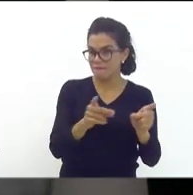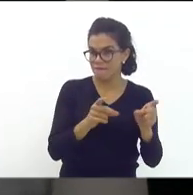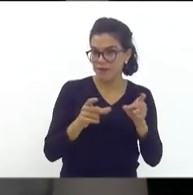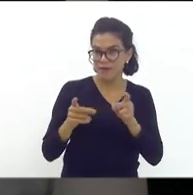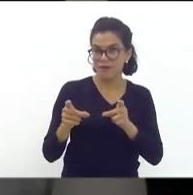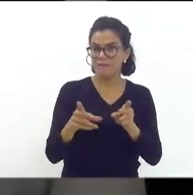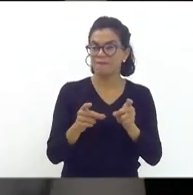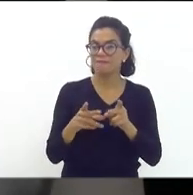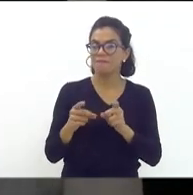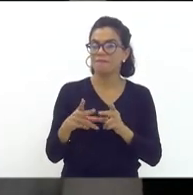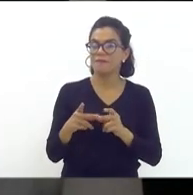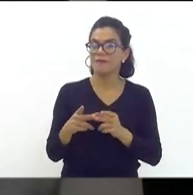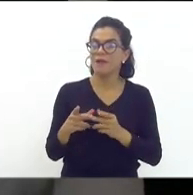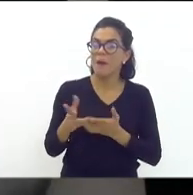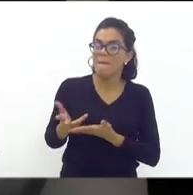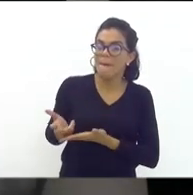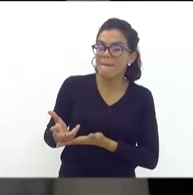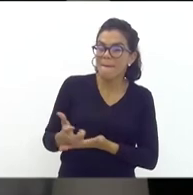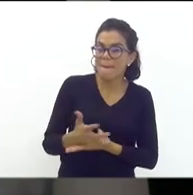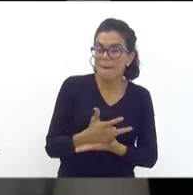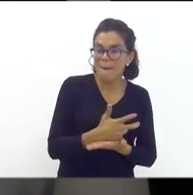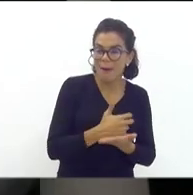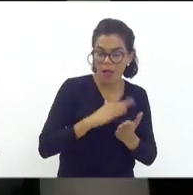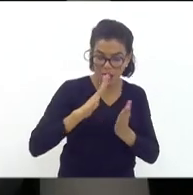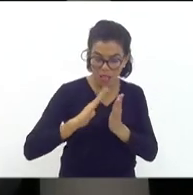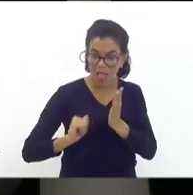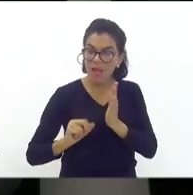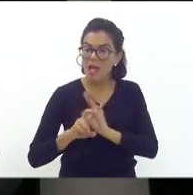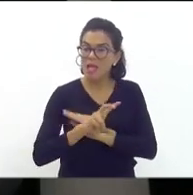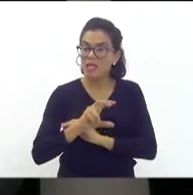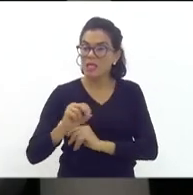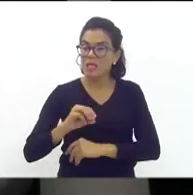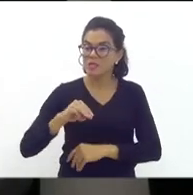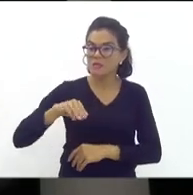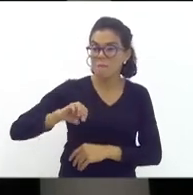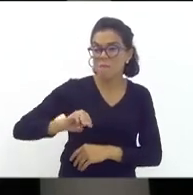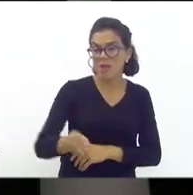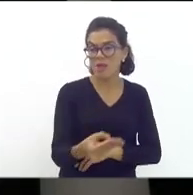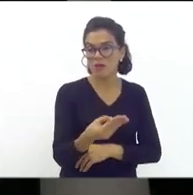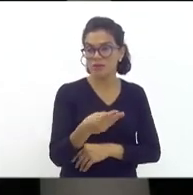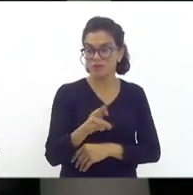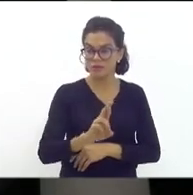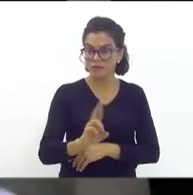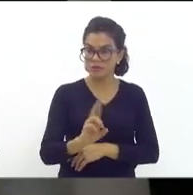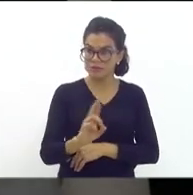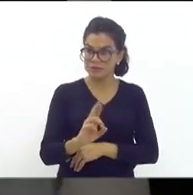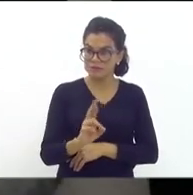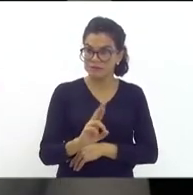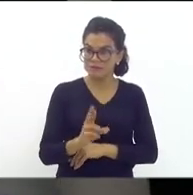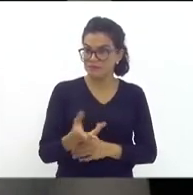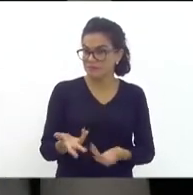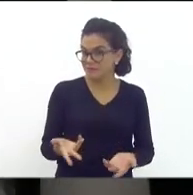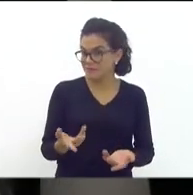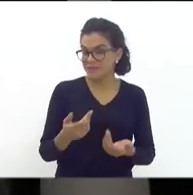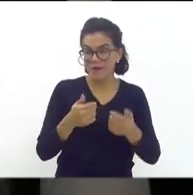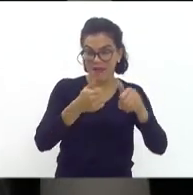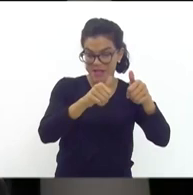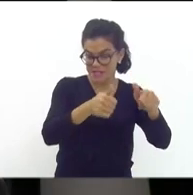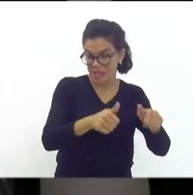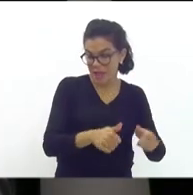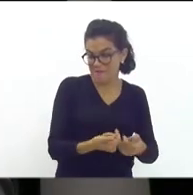a natuji teve uma receita não prevista de 500 milhões no último ciclo e que isso estaria fora dessa revisão